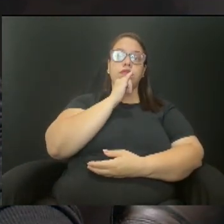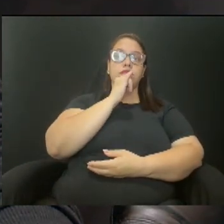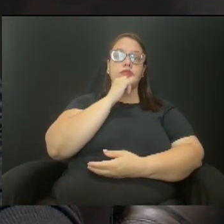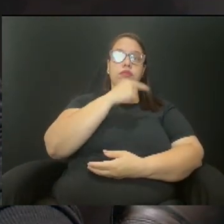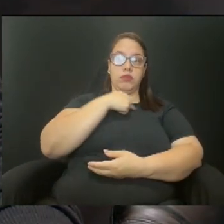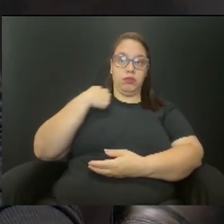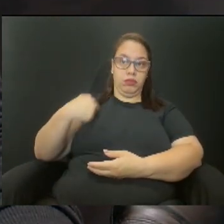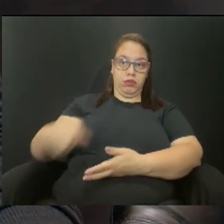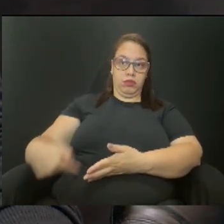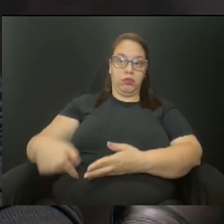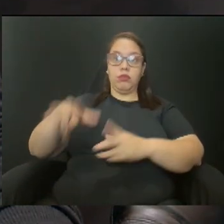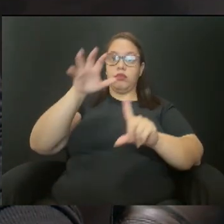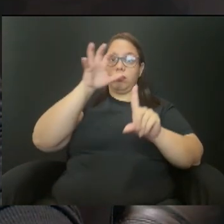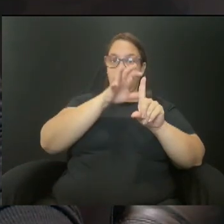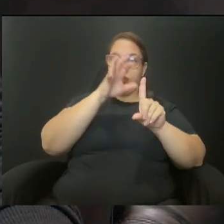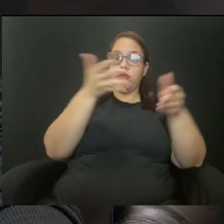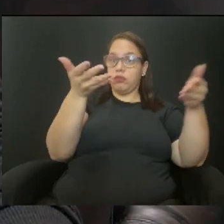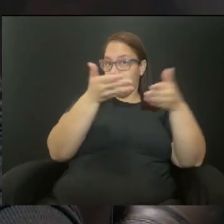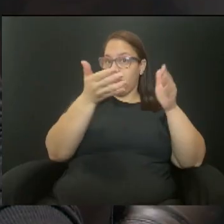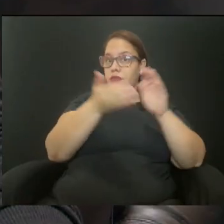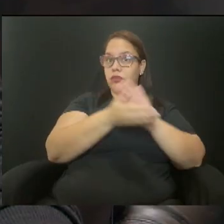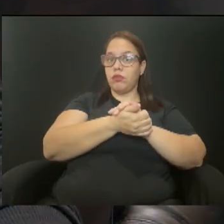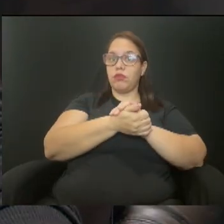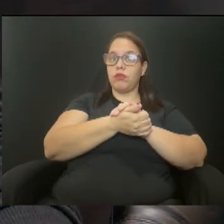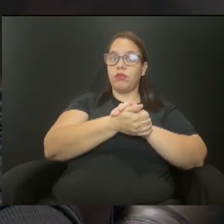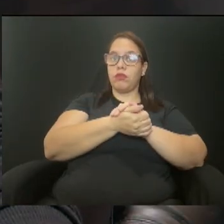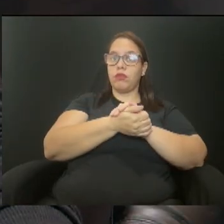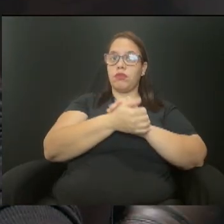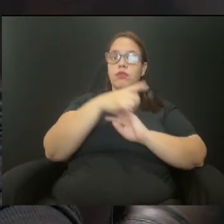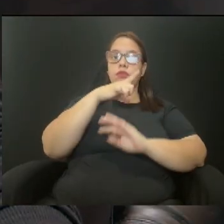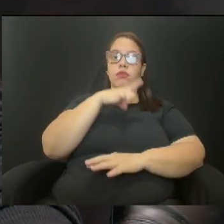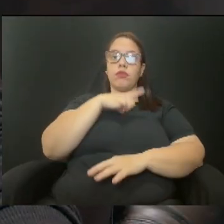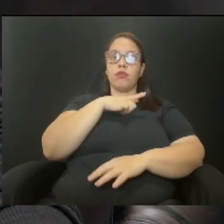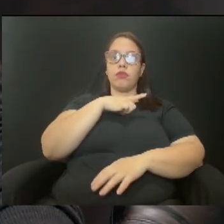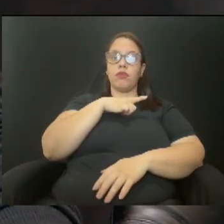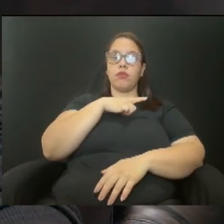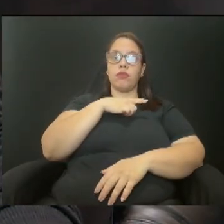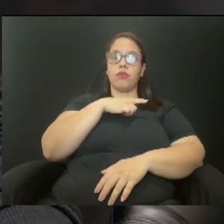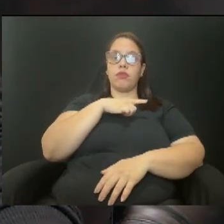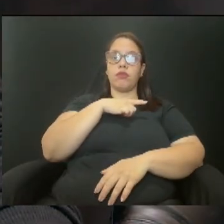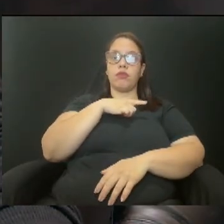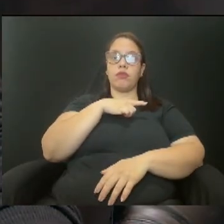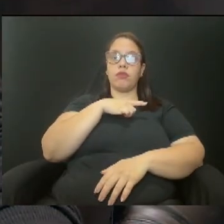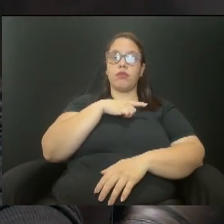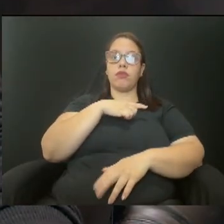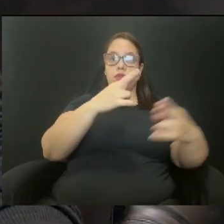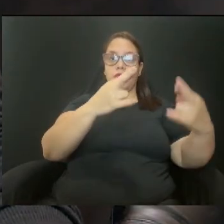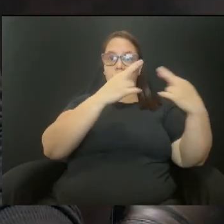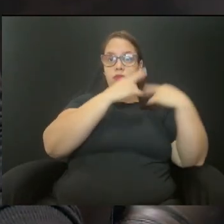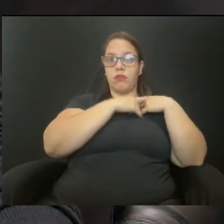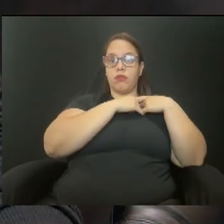influenciadores agora, eles têm que ter um arcabouço teórico, eles têm que se responsabilizar por aquilo que eles